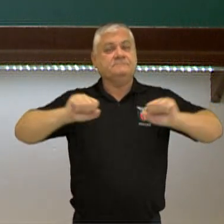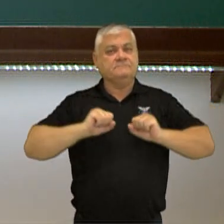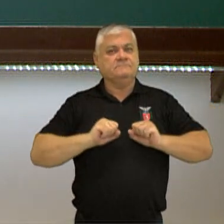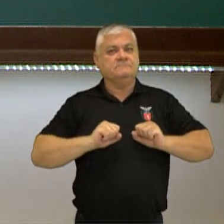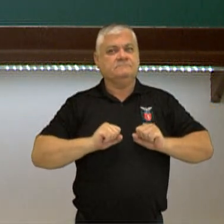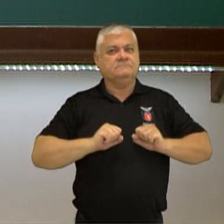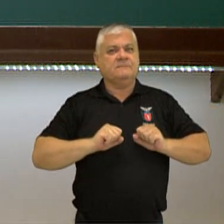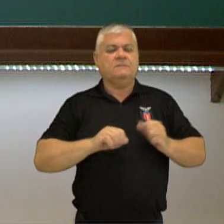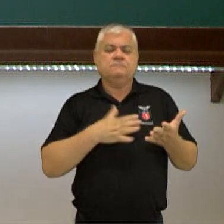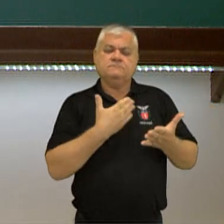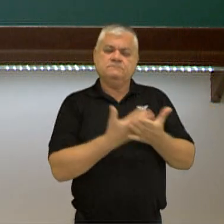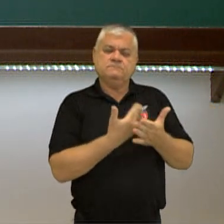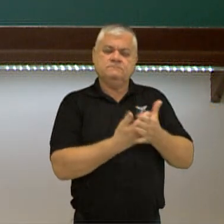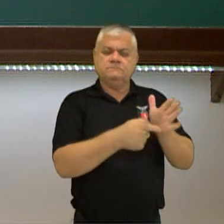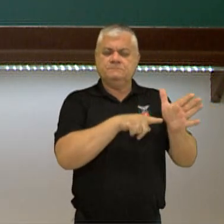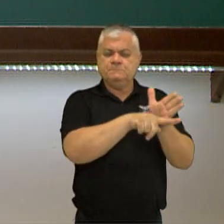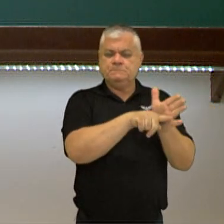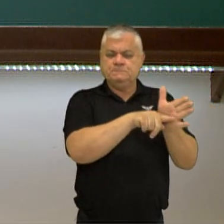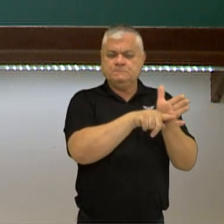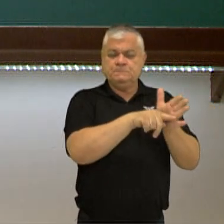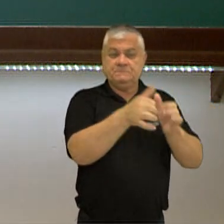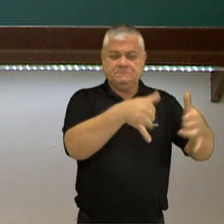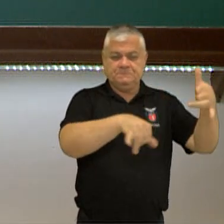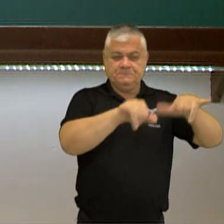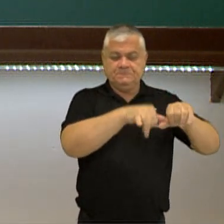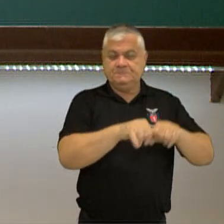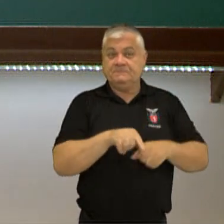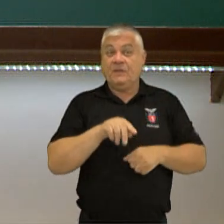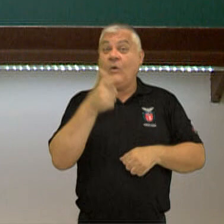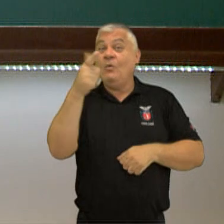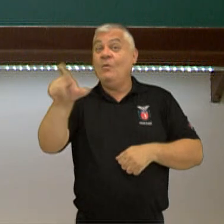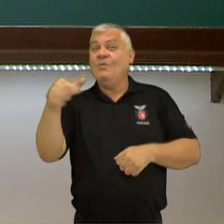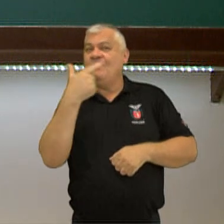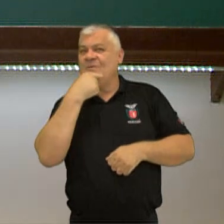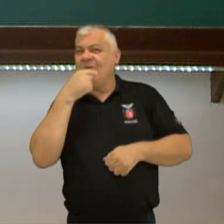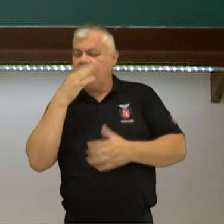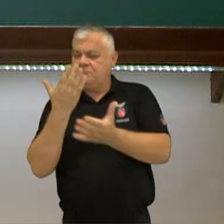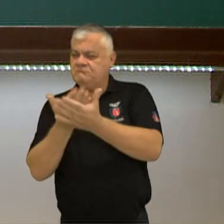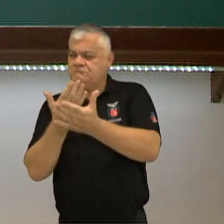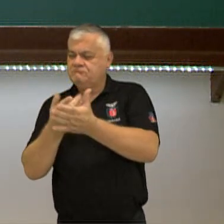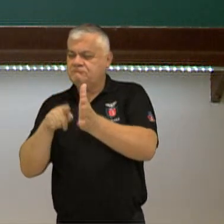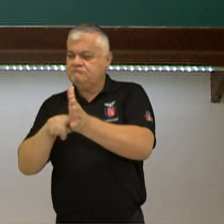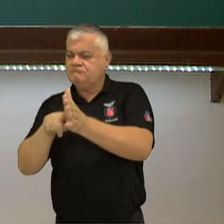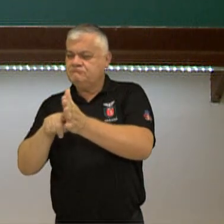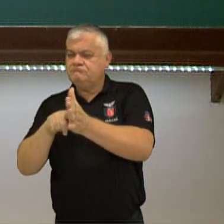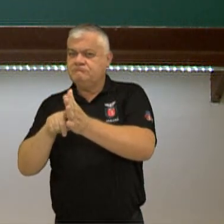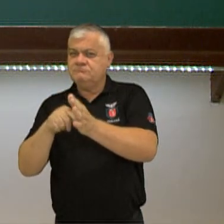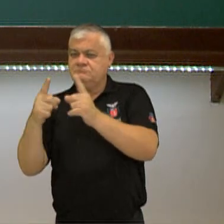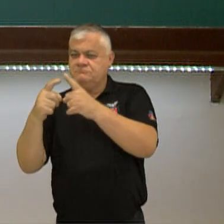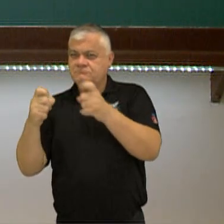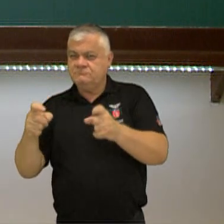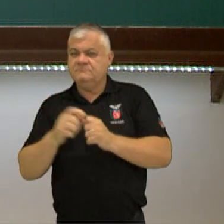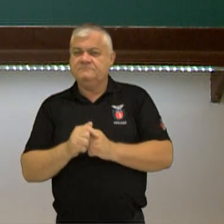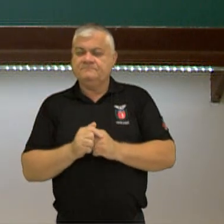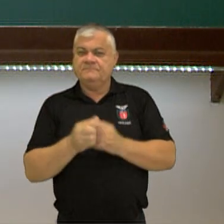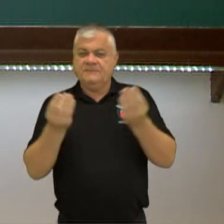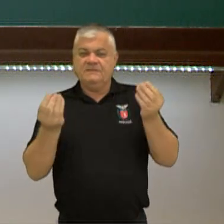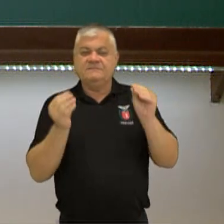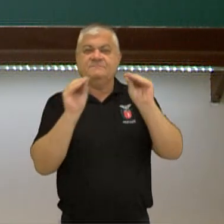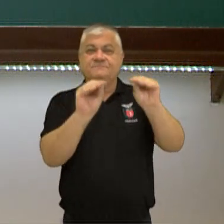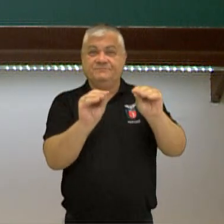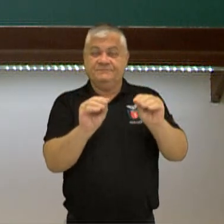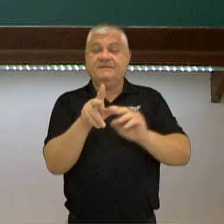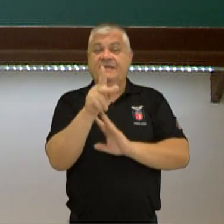esse postulado, ou essas regras, né, essa nomenclatura, recebeu o nome dos 2 cientistas.